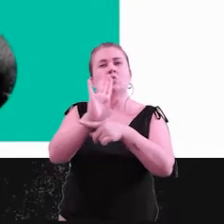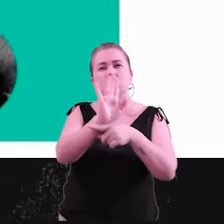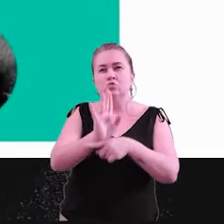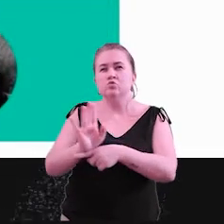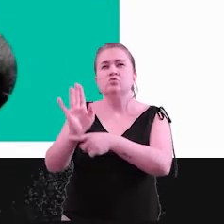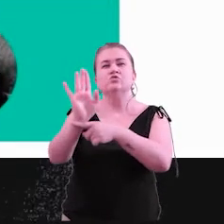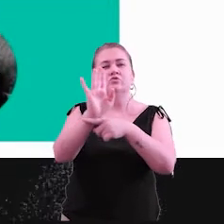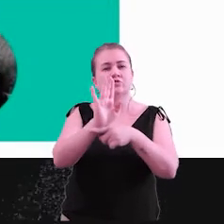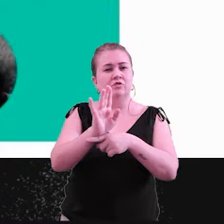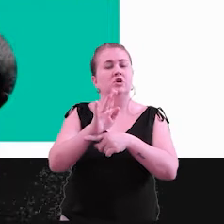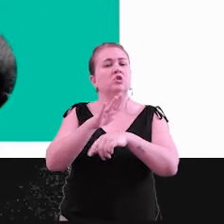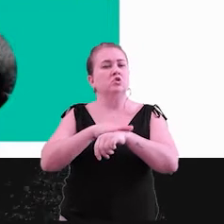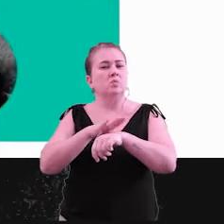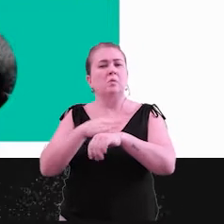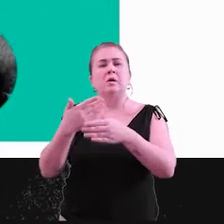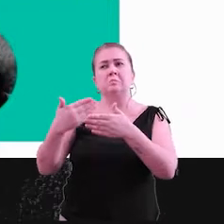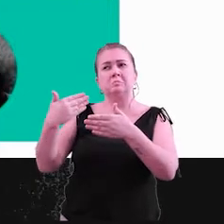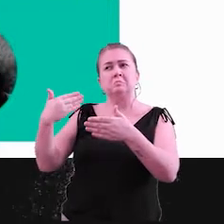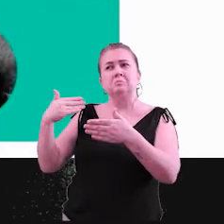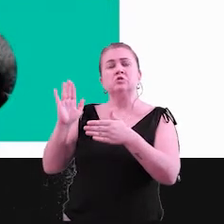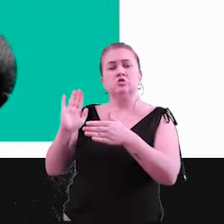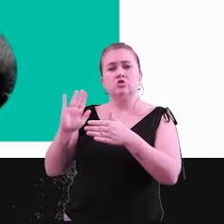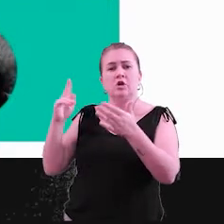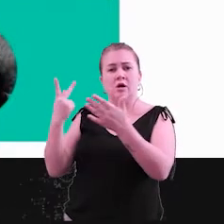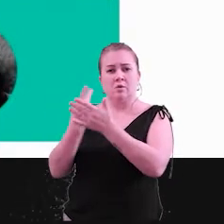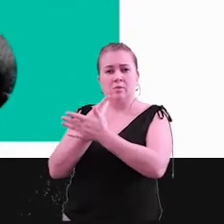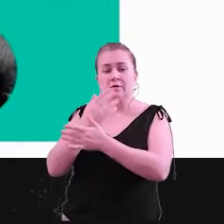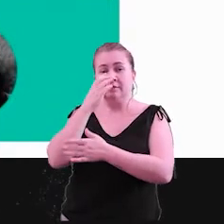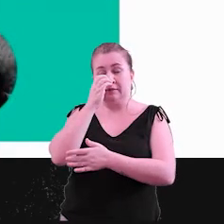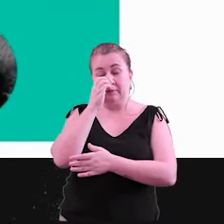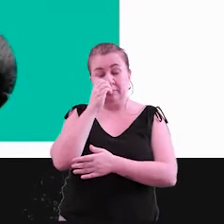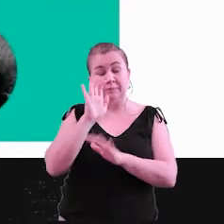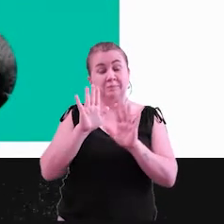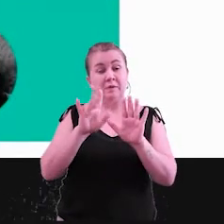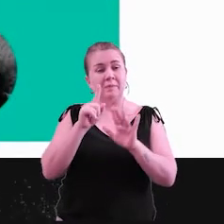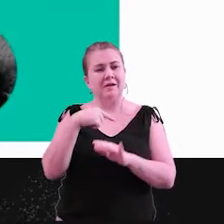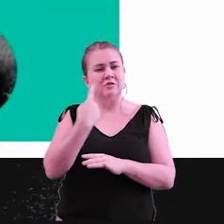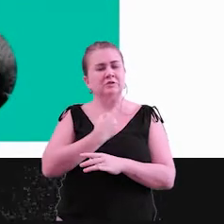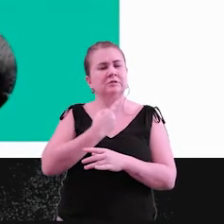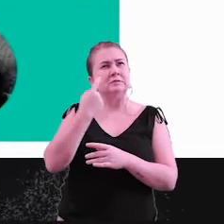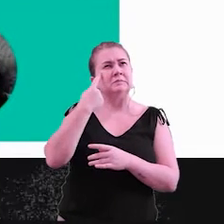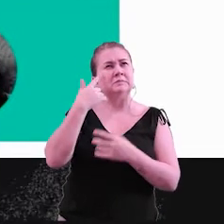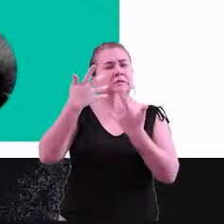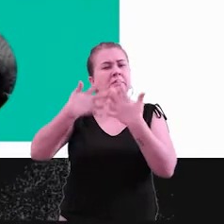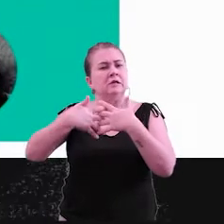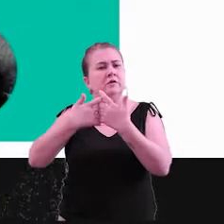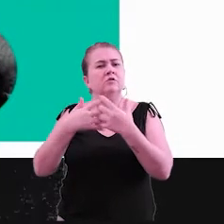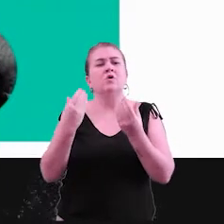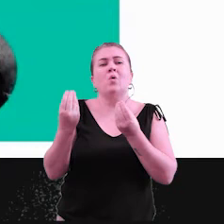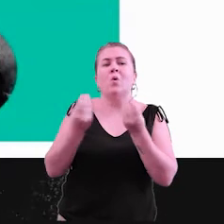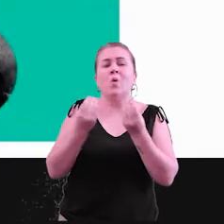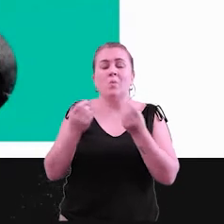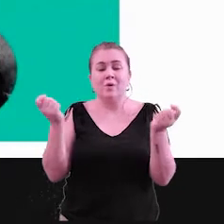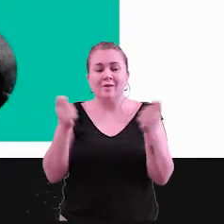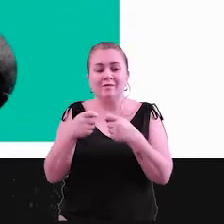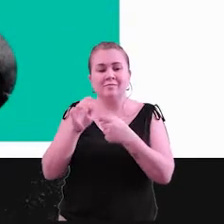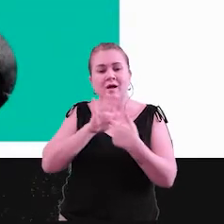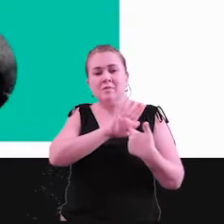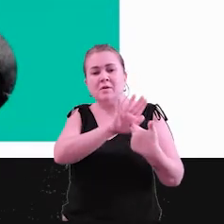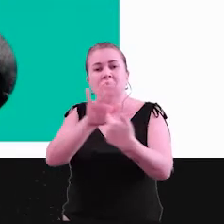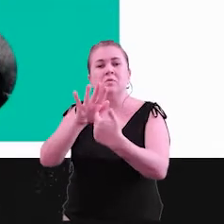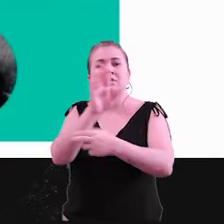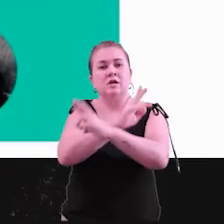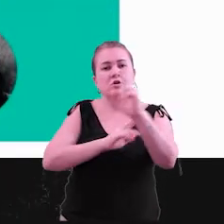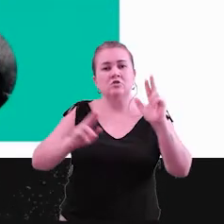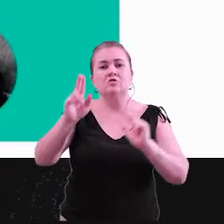vídeos de momentos passados, né? E pensar como então a gente pode trazer a diversidade para a